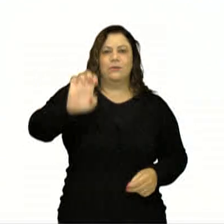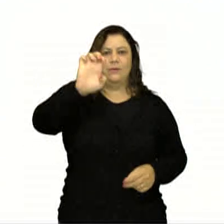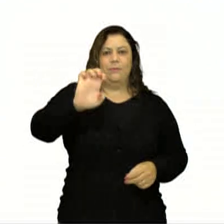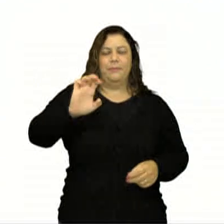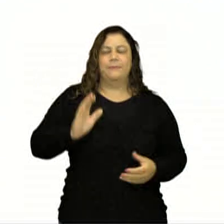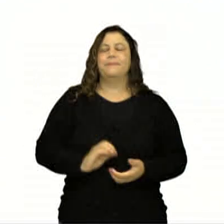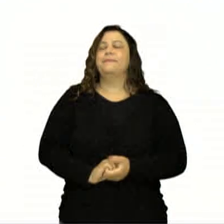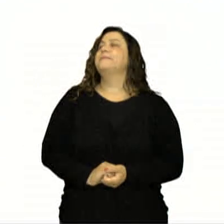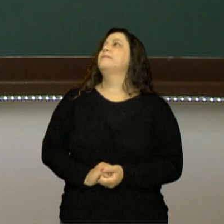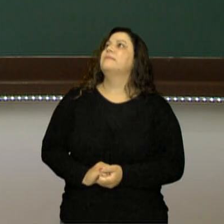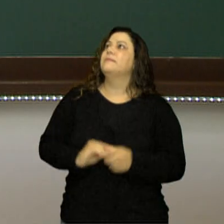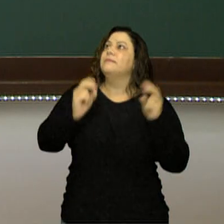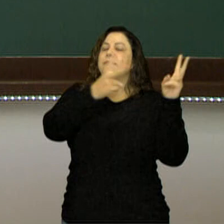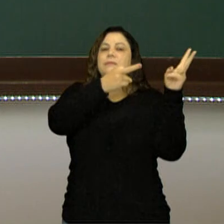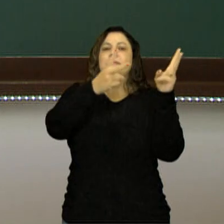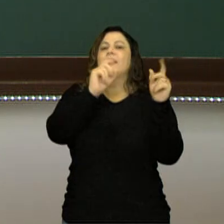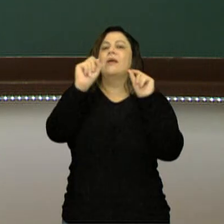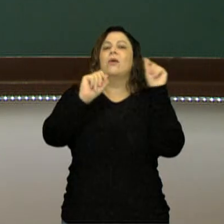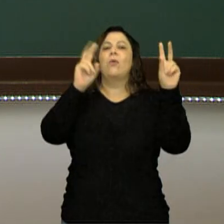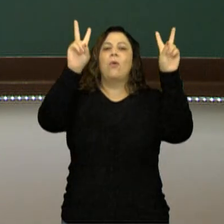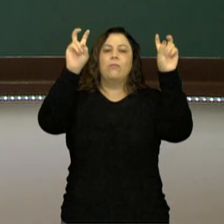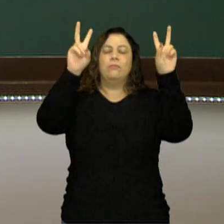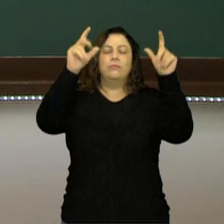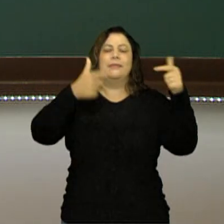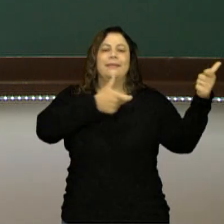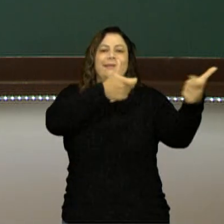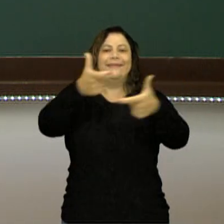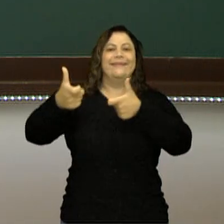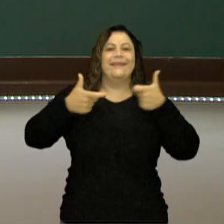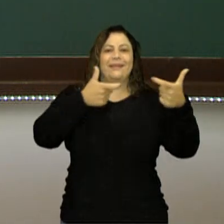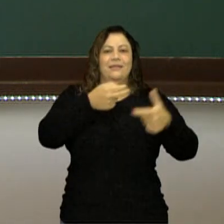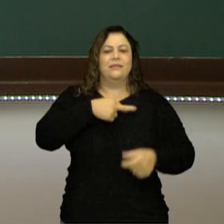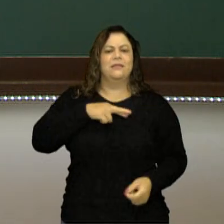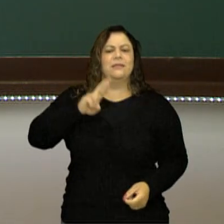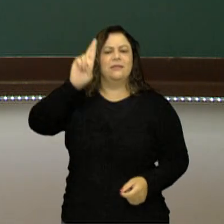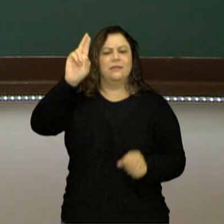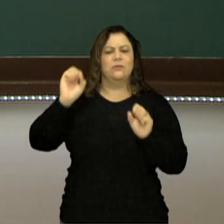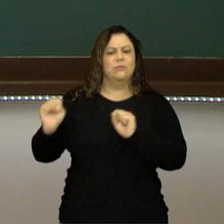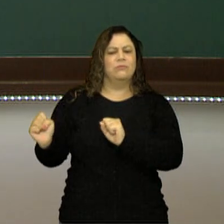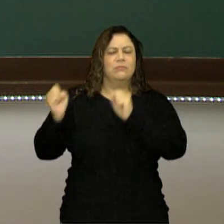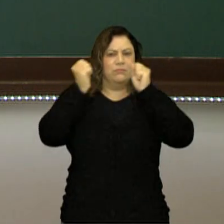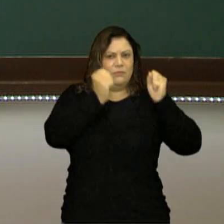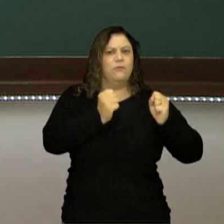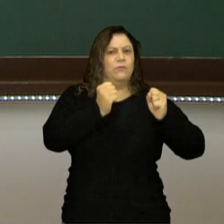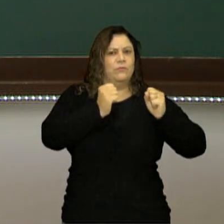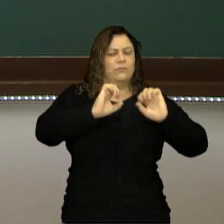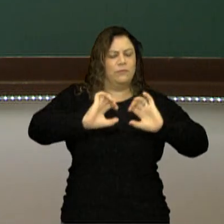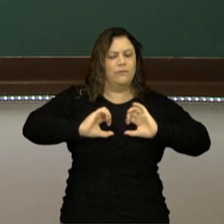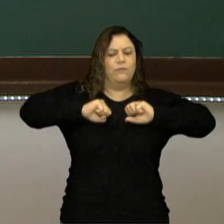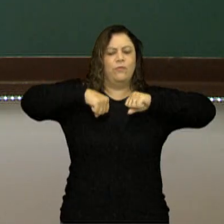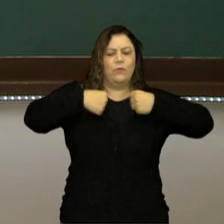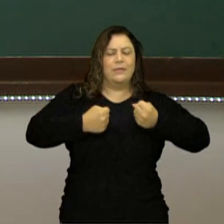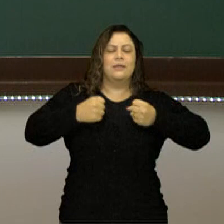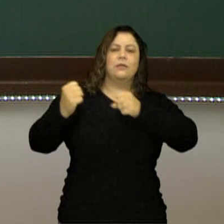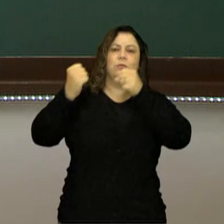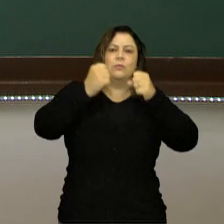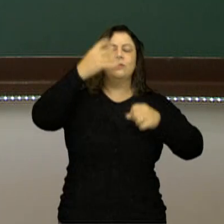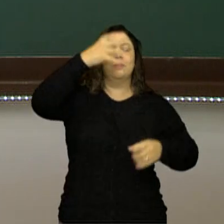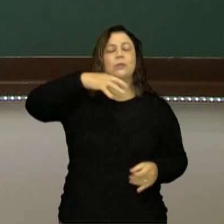nós vimos que estamos falando das guerras que fortalecem o poder do rei, né? Nós vimos que a Guerra dos 100